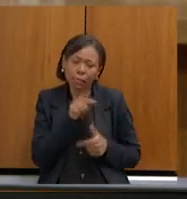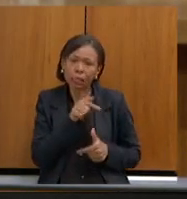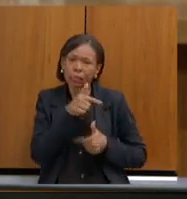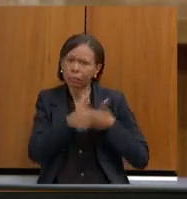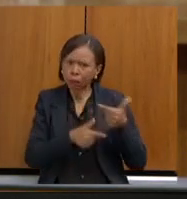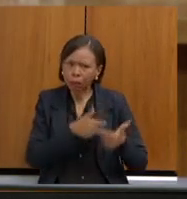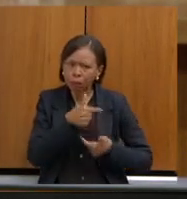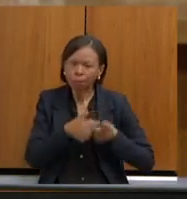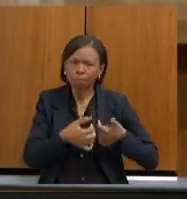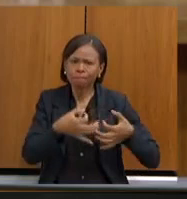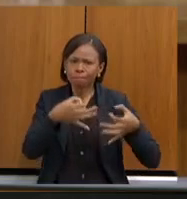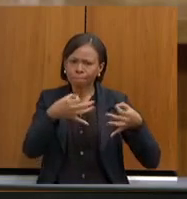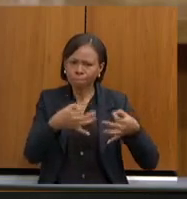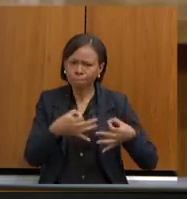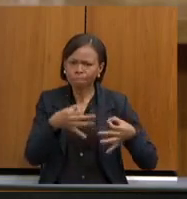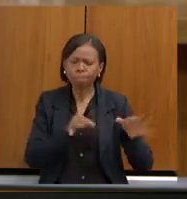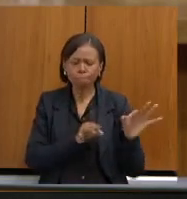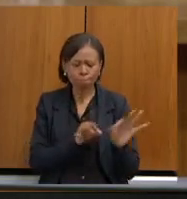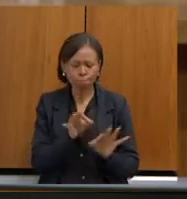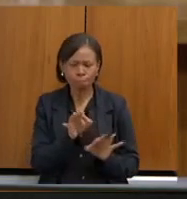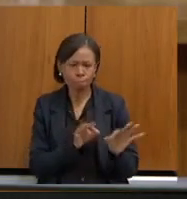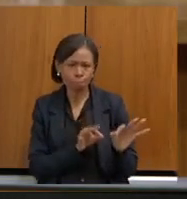forma organizada planejada